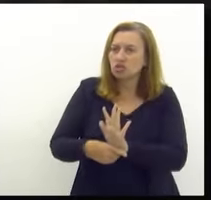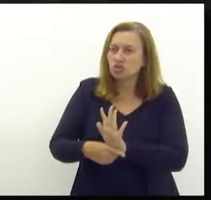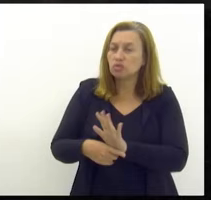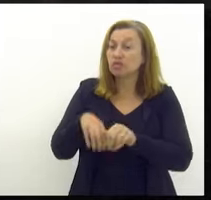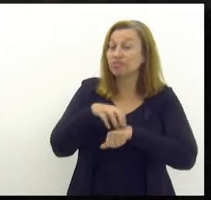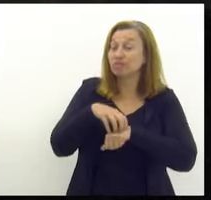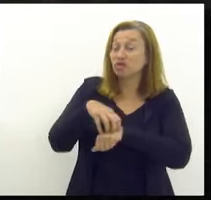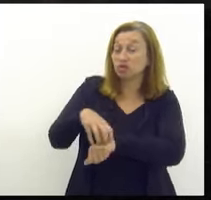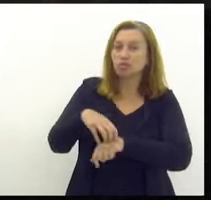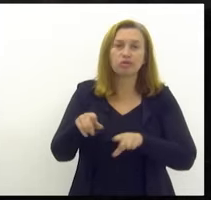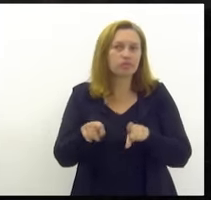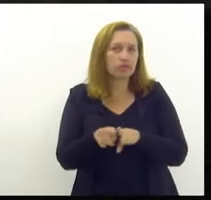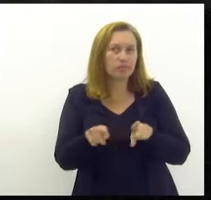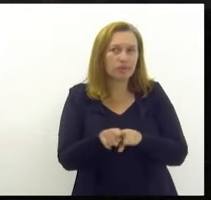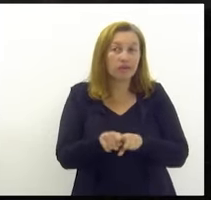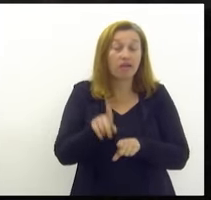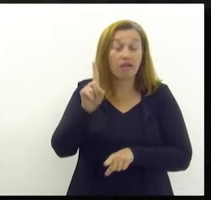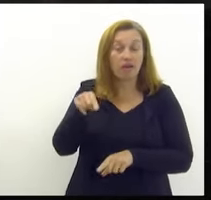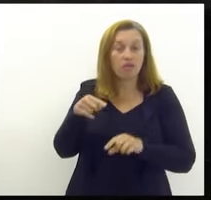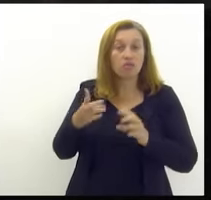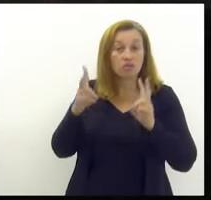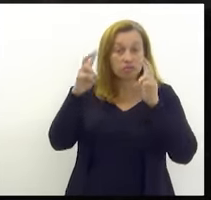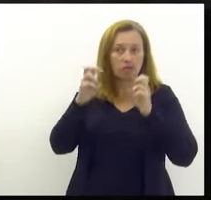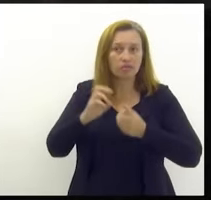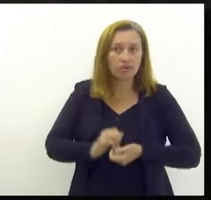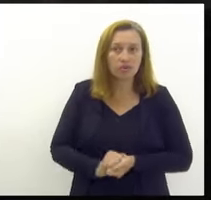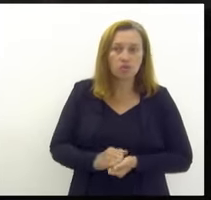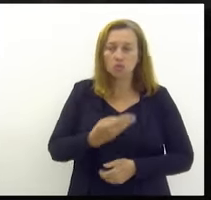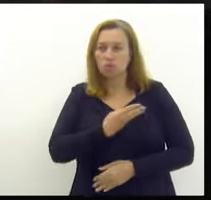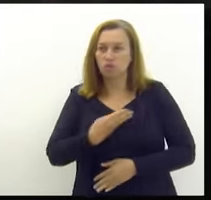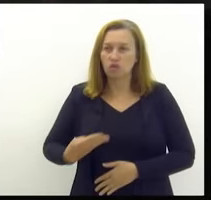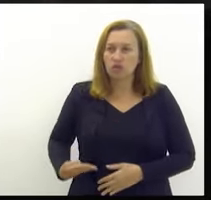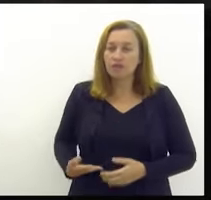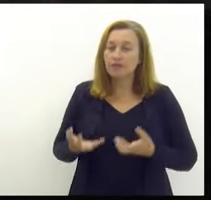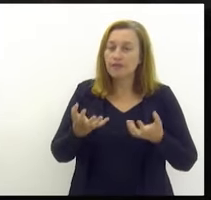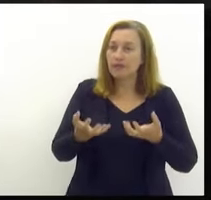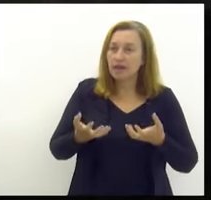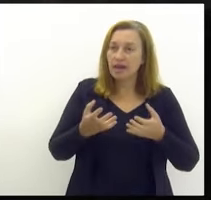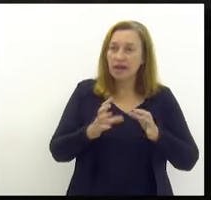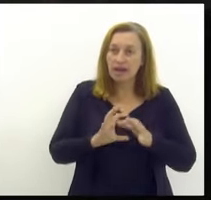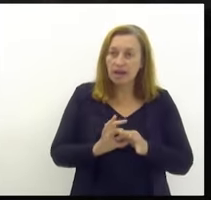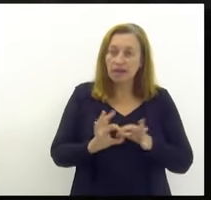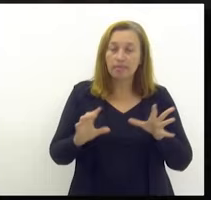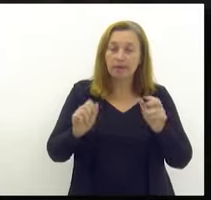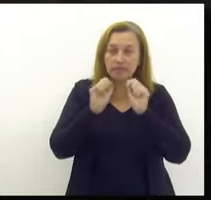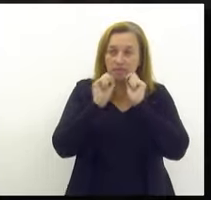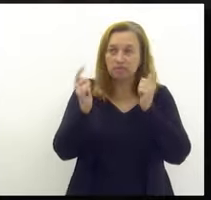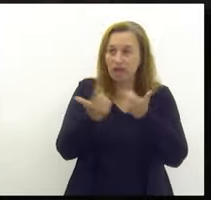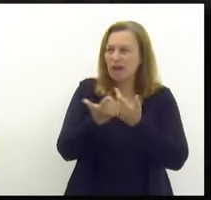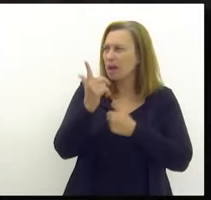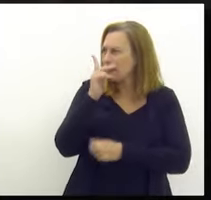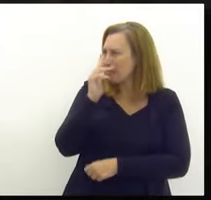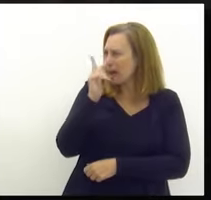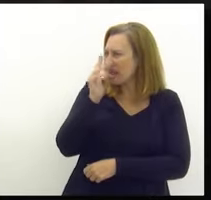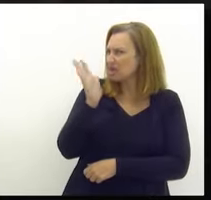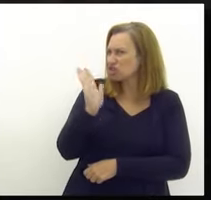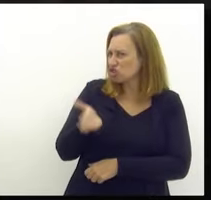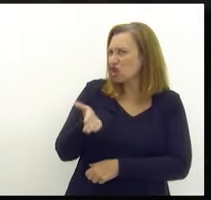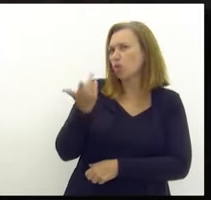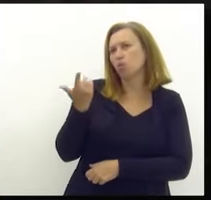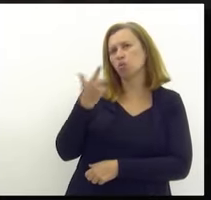Transportes é disso que se trata o governador quer licença da alerge e parece que já